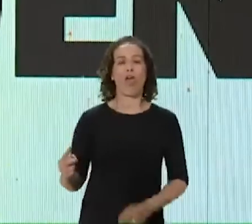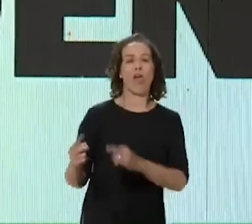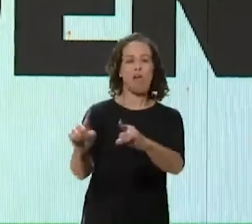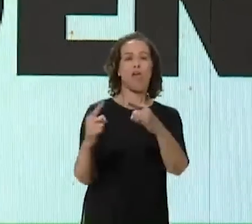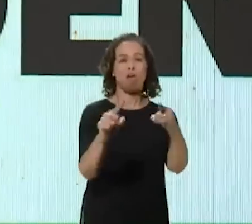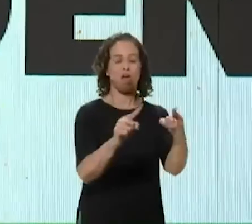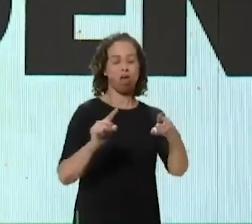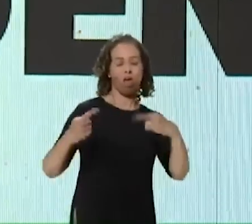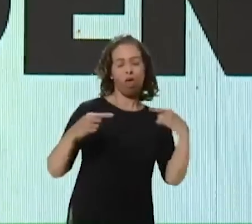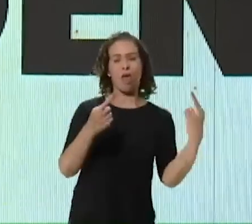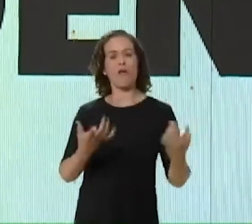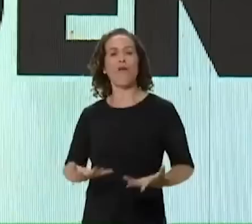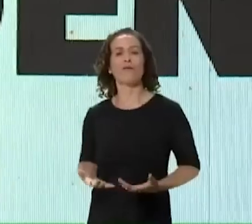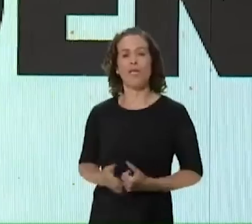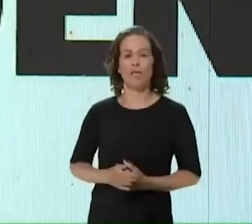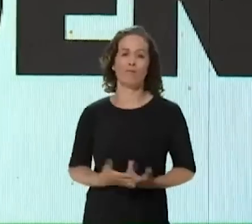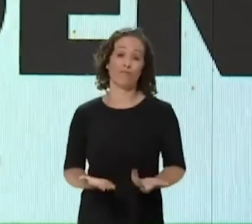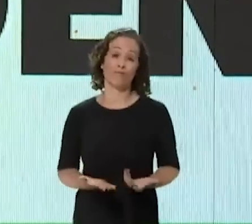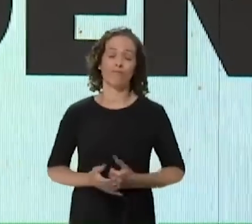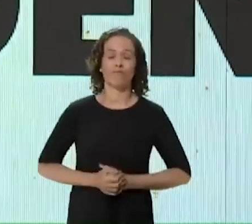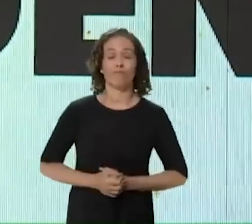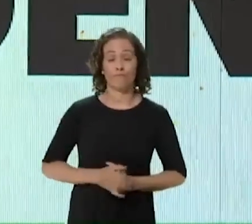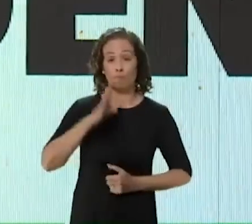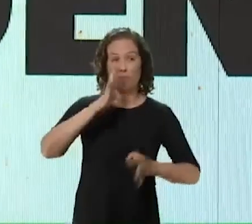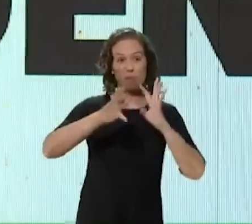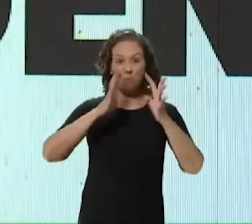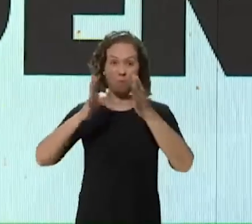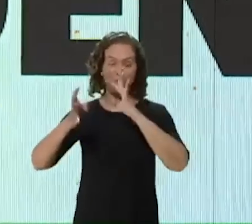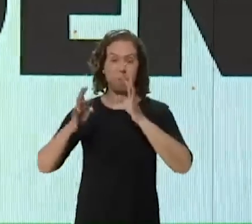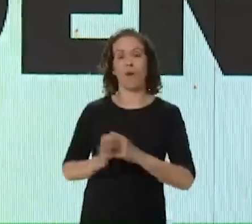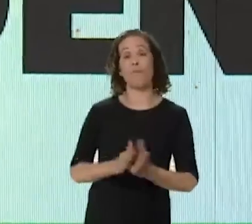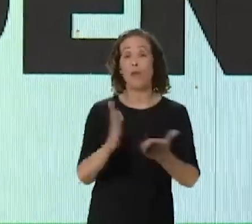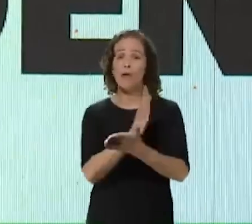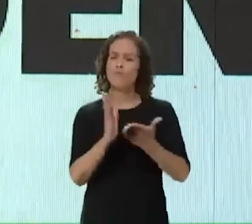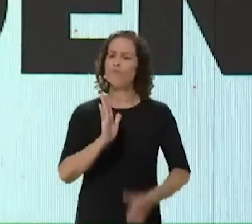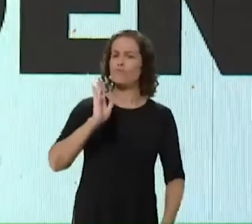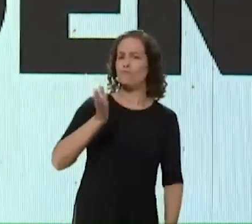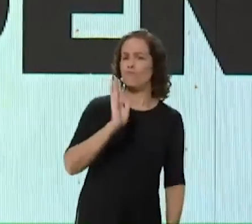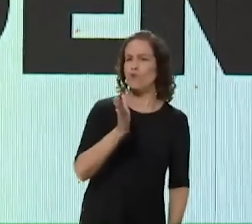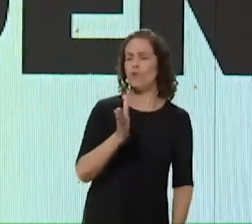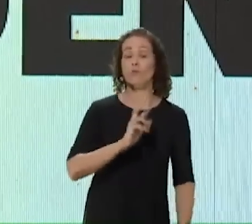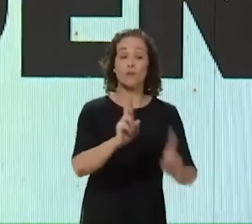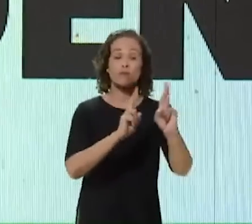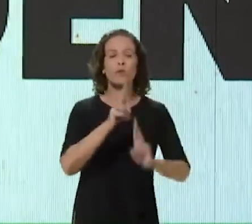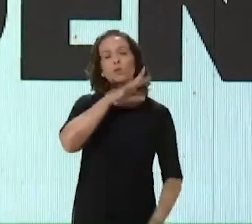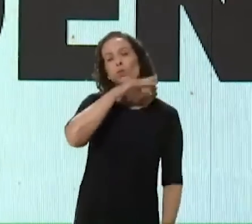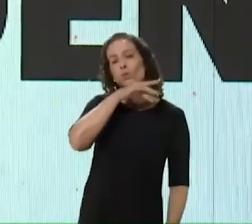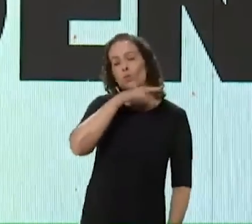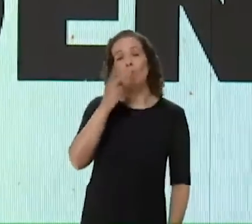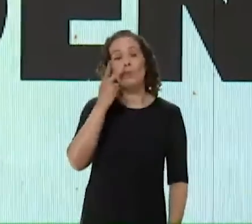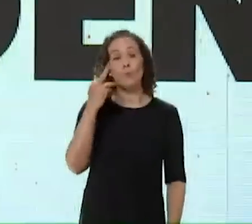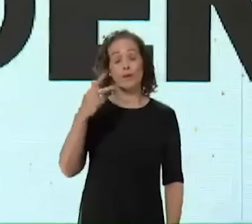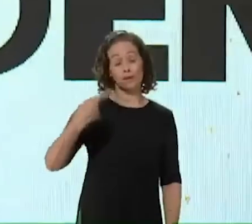jogando em cima de nós as suas cartas. Muitos hoje tiveram um relacionamento ruim com seu pai da terra, por isso tem dificuldade